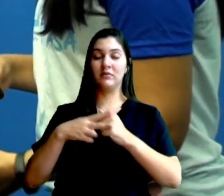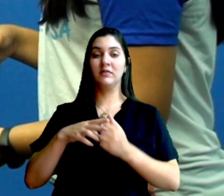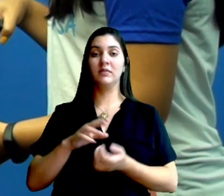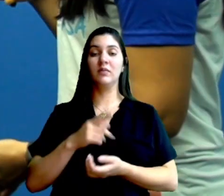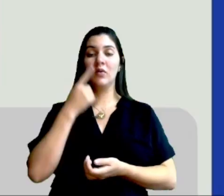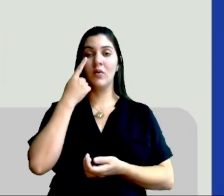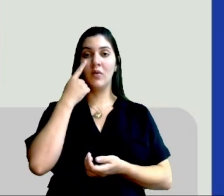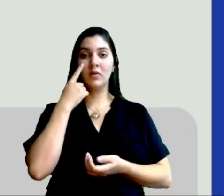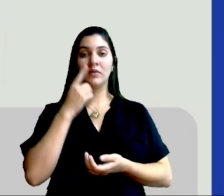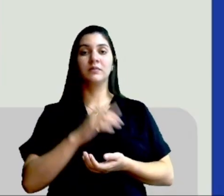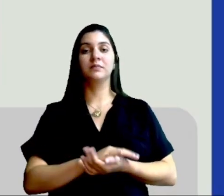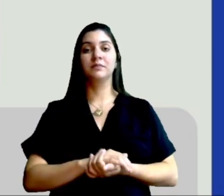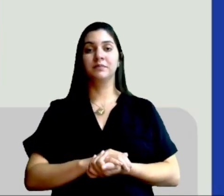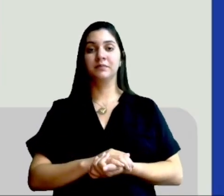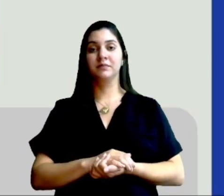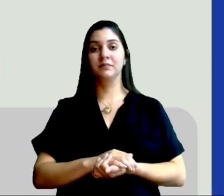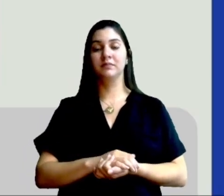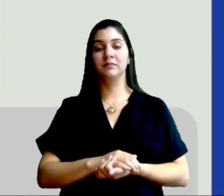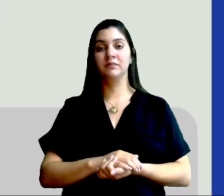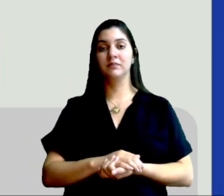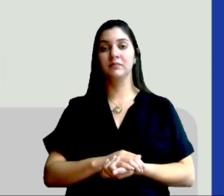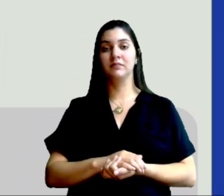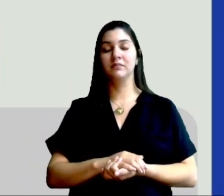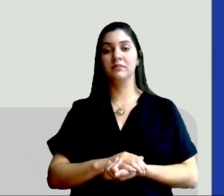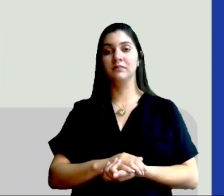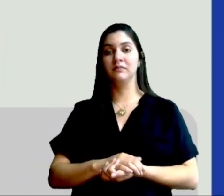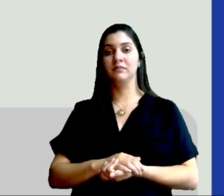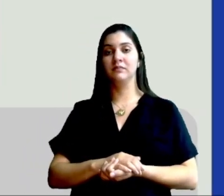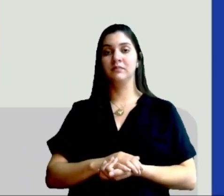ó. Yo me habré